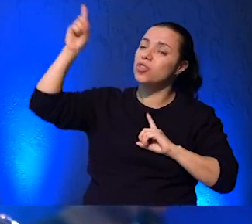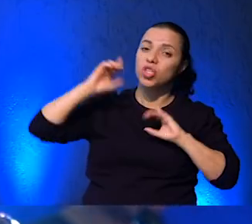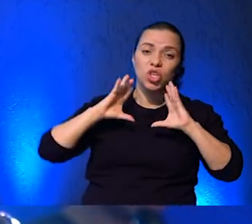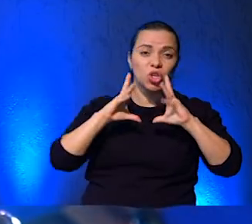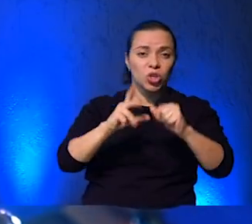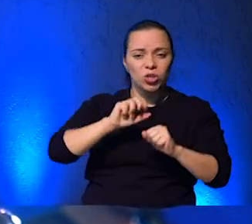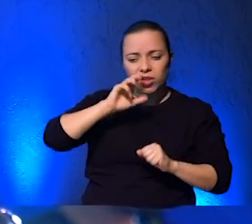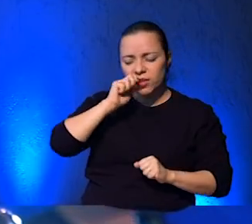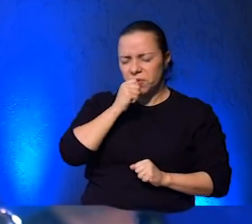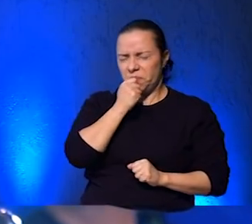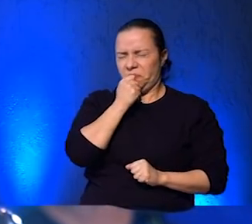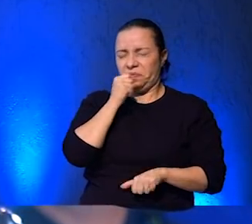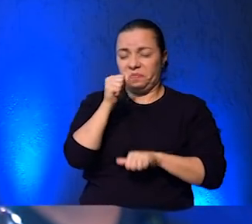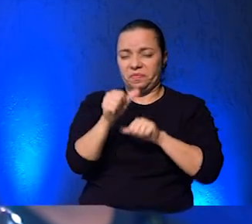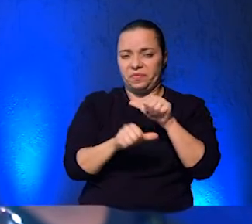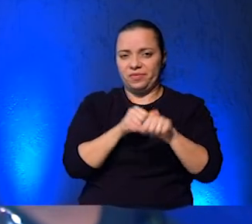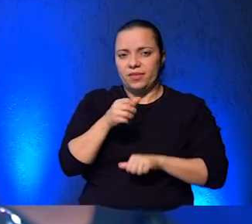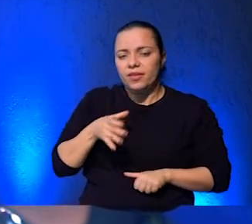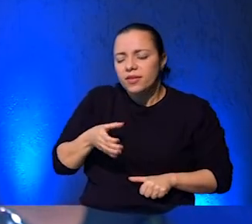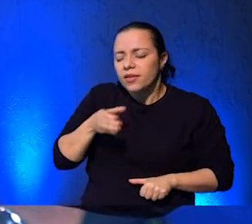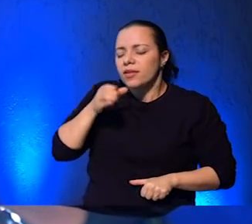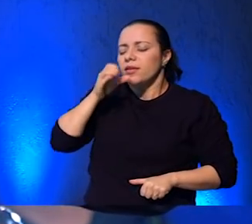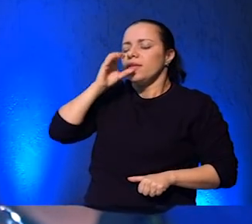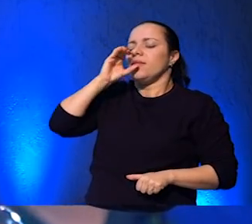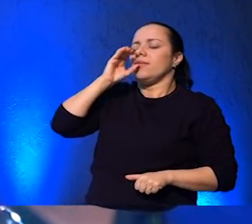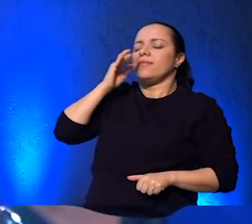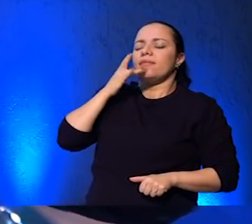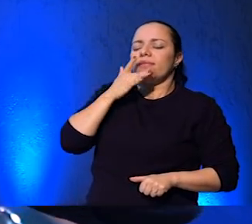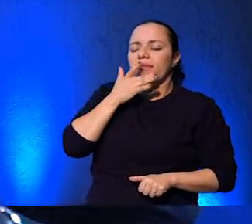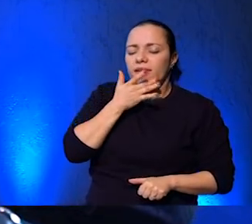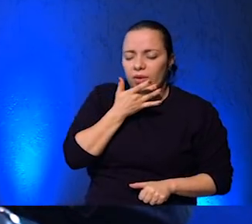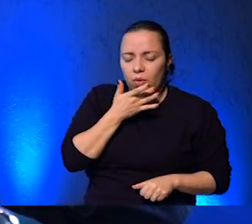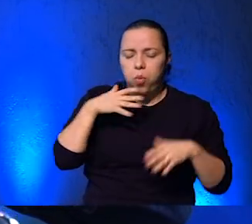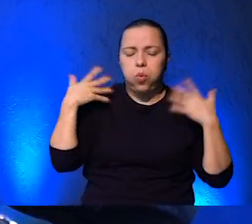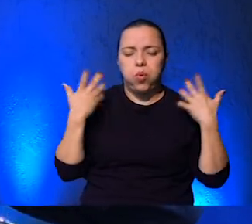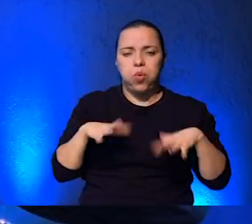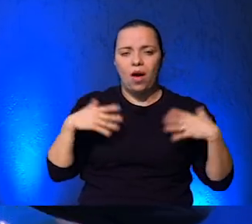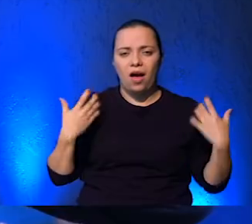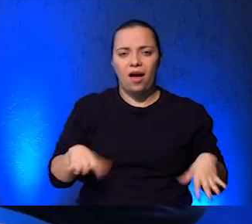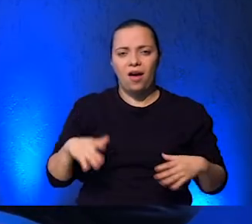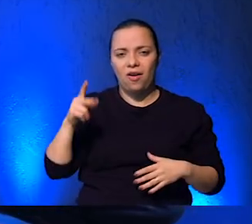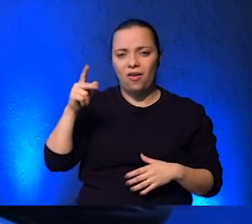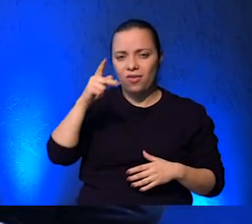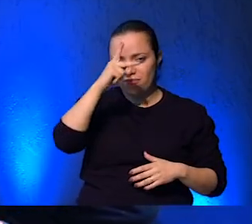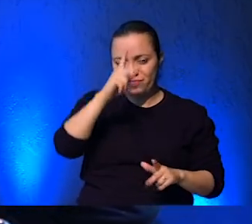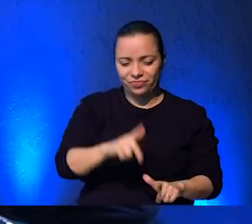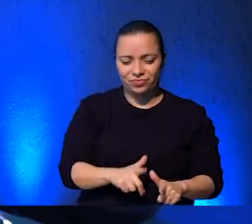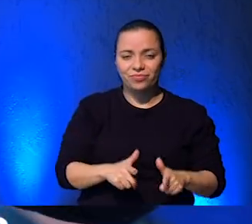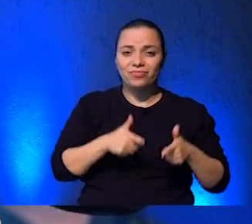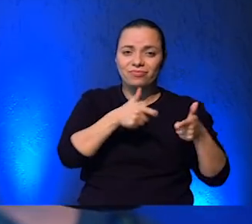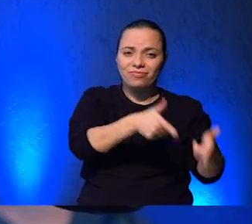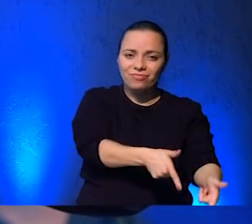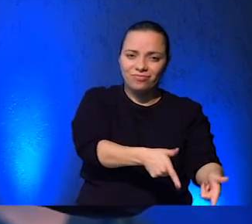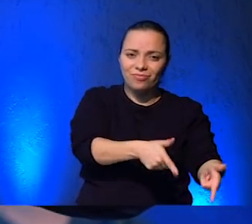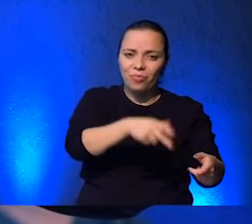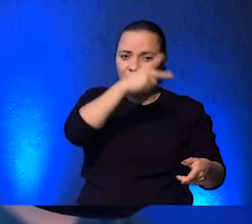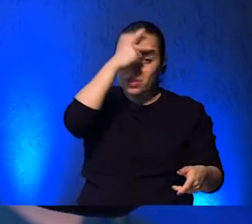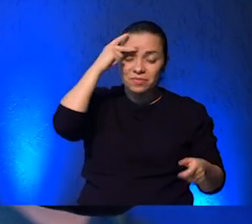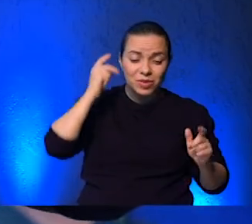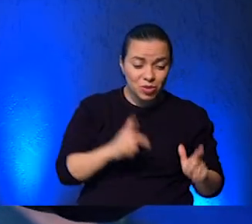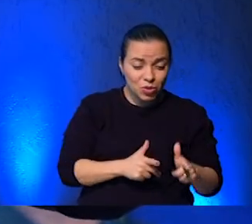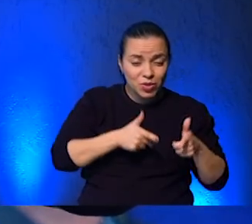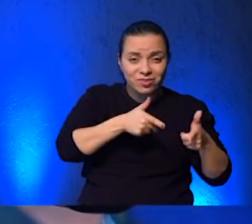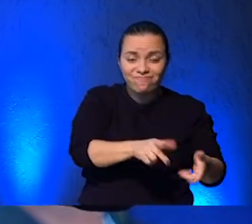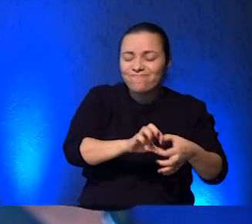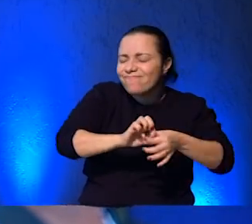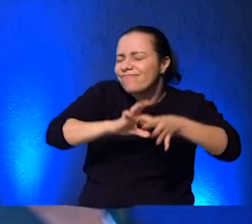limão se transforma numa linda de mônada o povo é liberta o povo é liberto toda